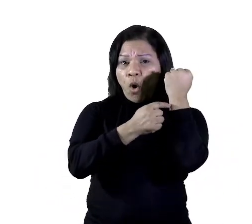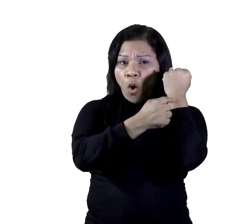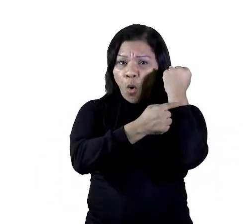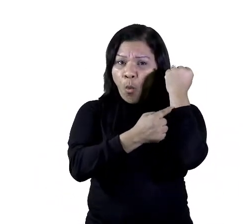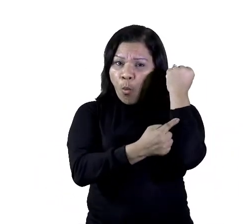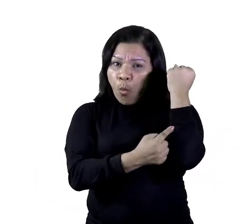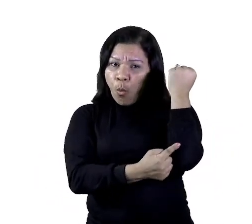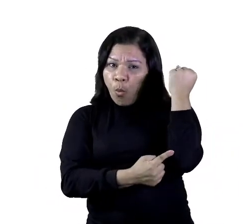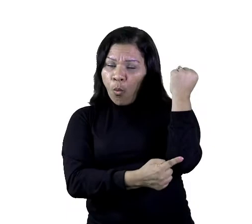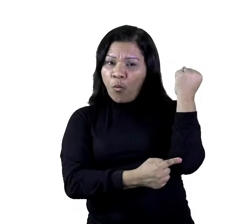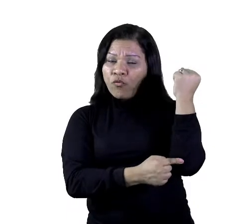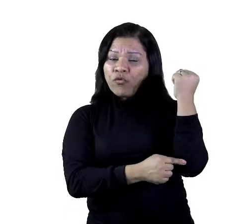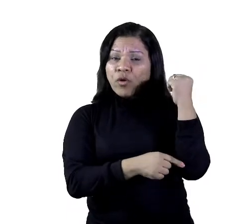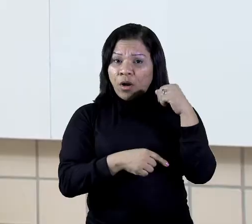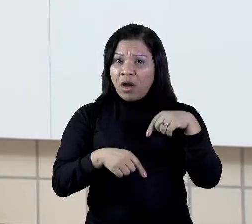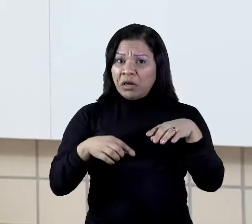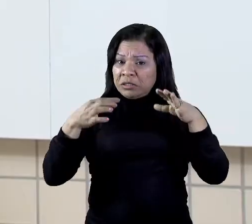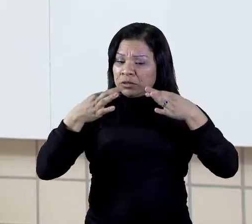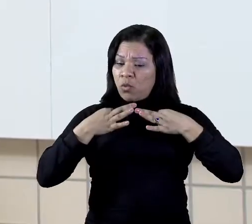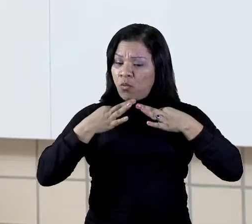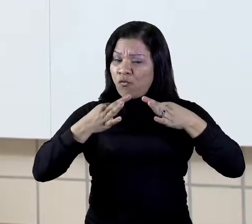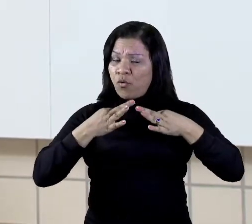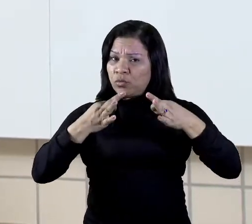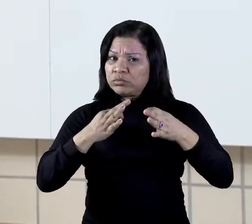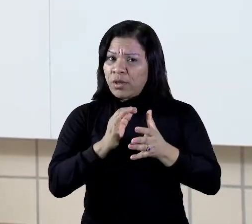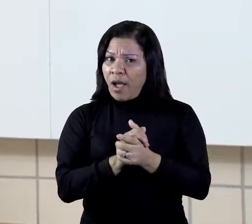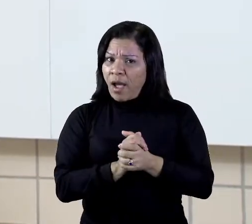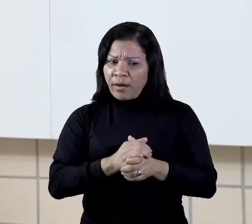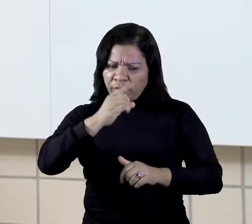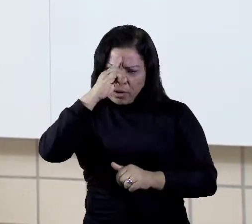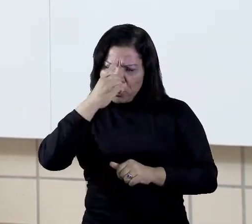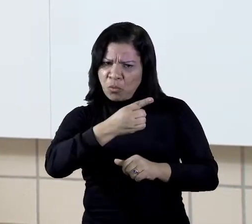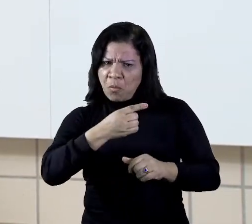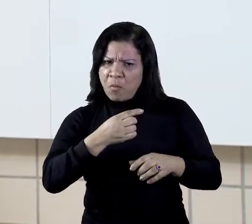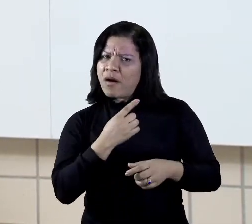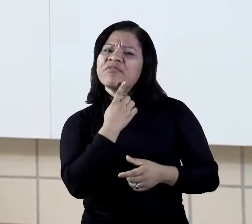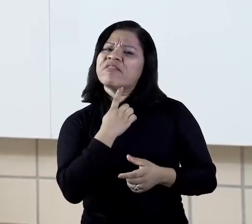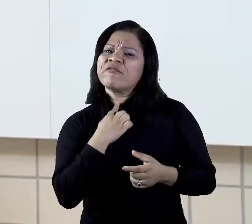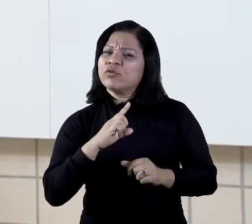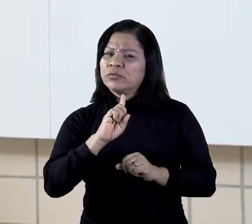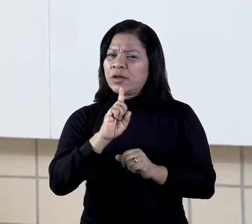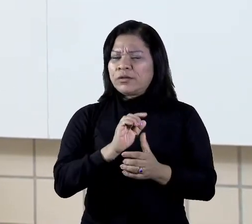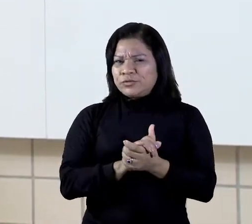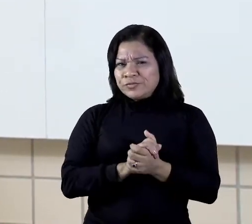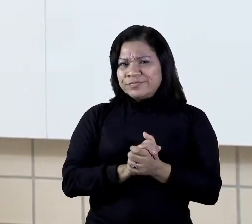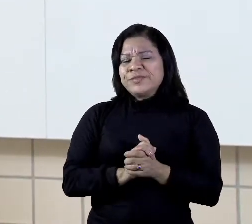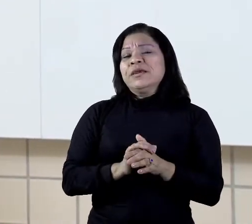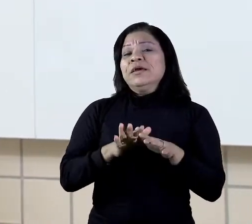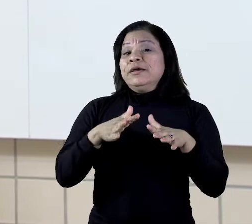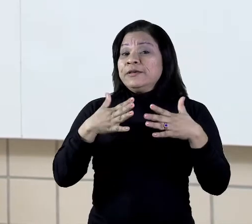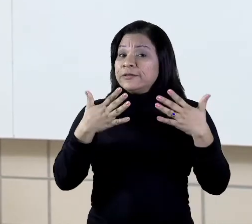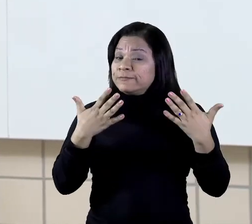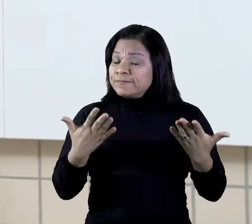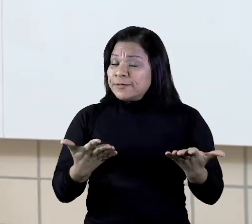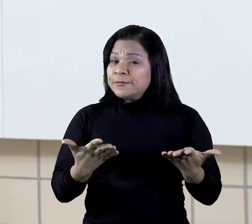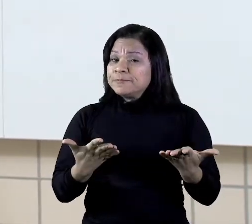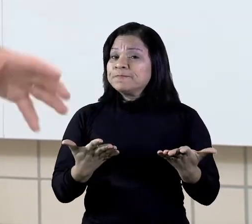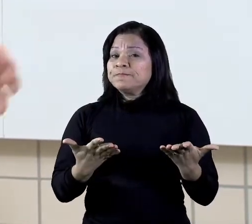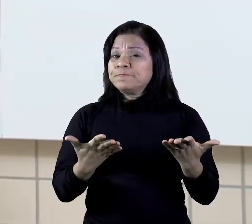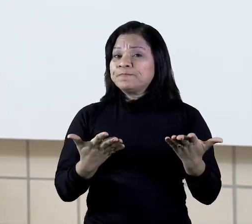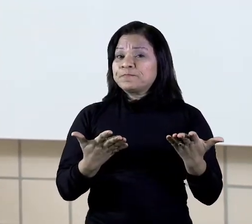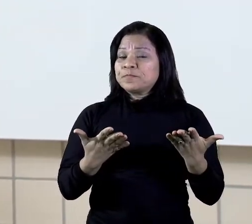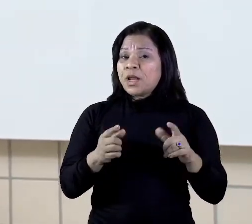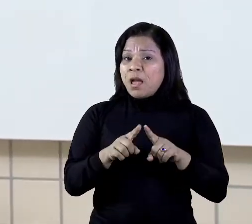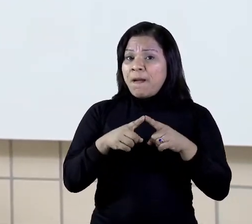voluntários, você manda na vontade deles. Falei antes do reflexo, não é? Mas quando cai